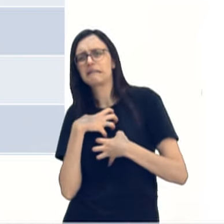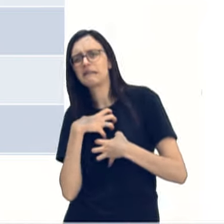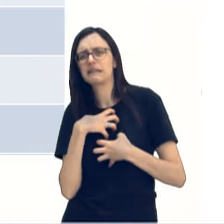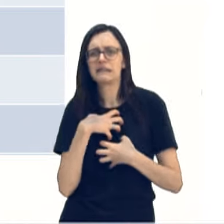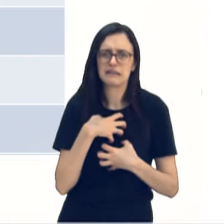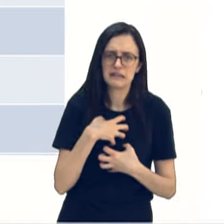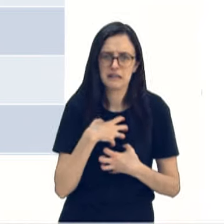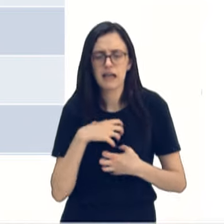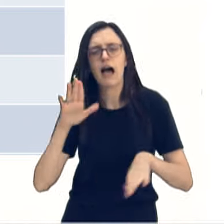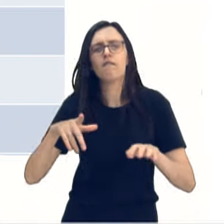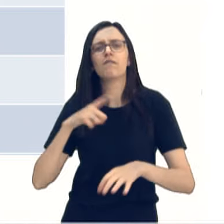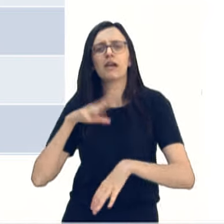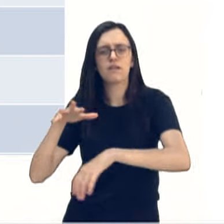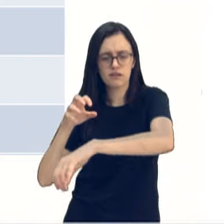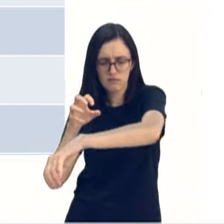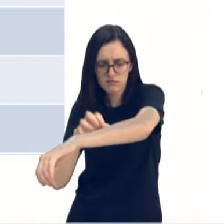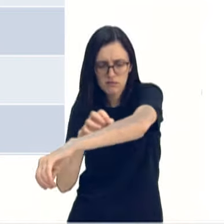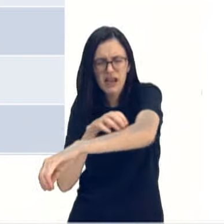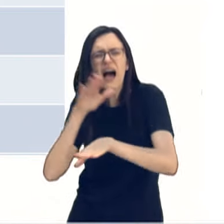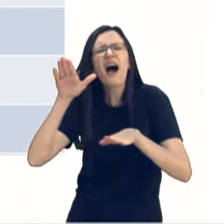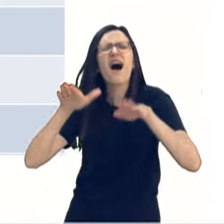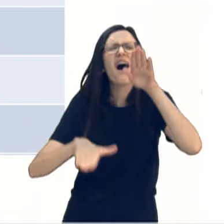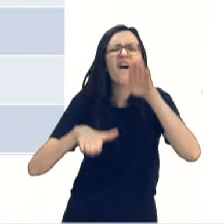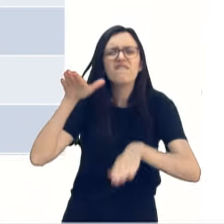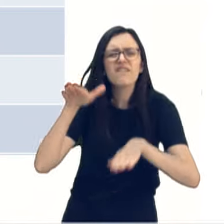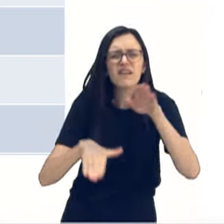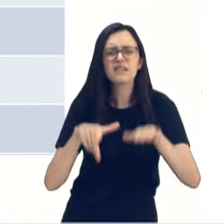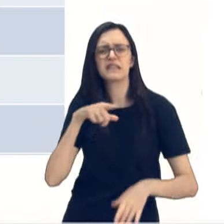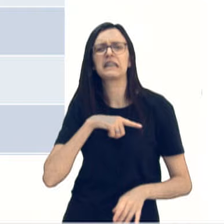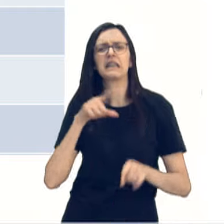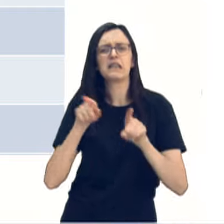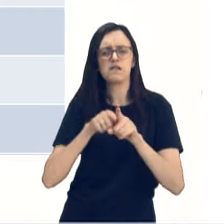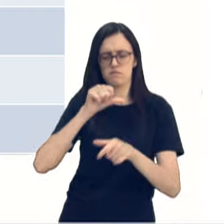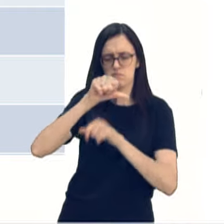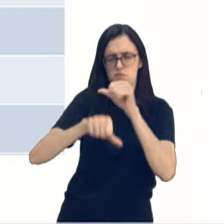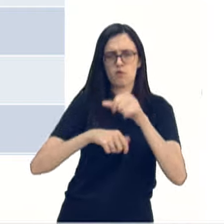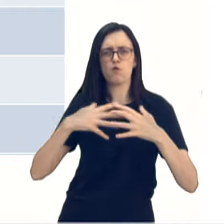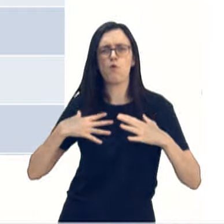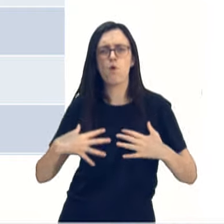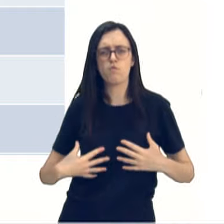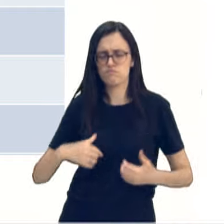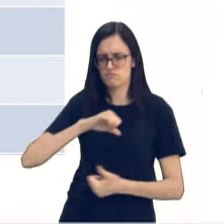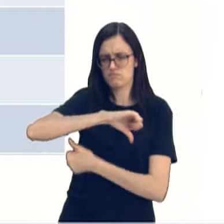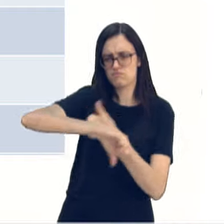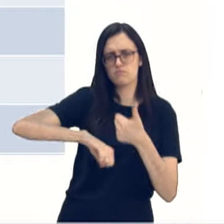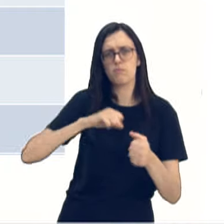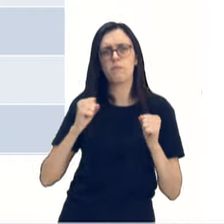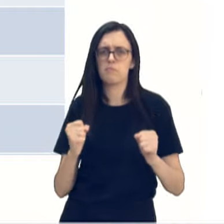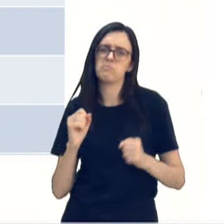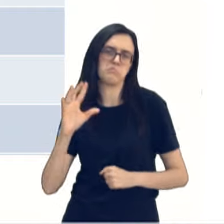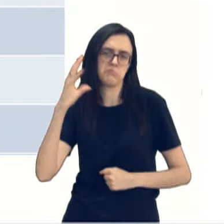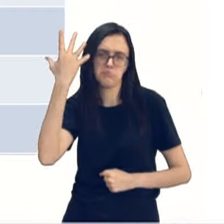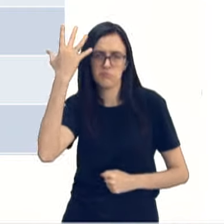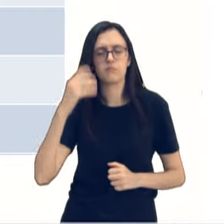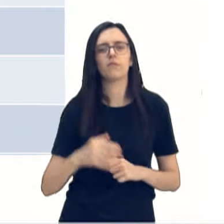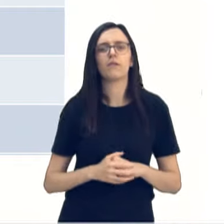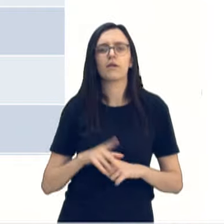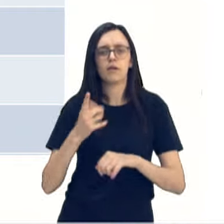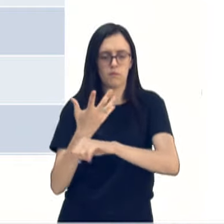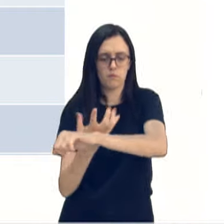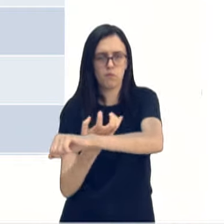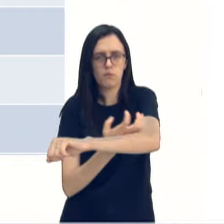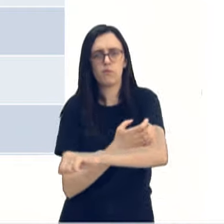ter algumas coisas, como algumas manchinhas na pele, algumas mudanças no ritmo do corpo, quanto a